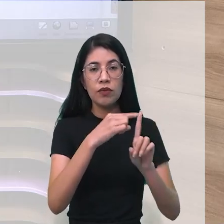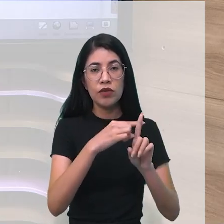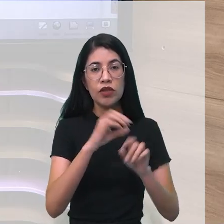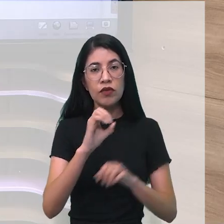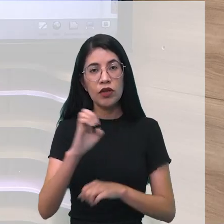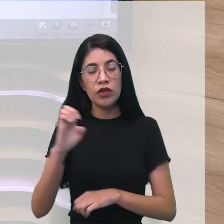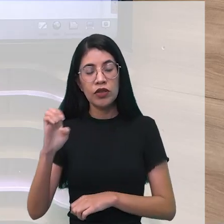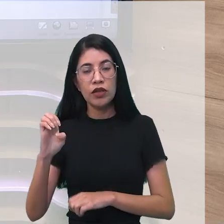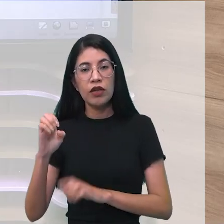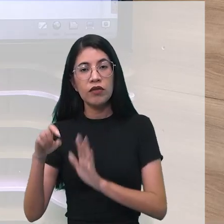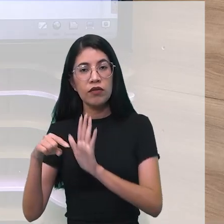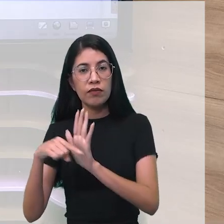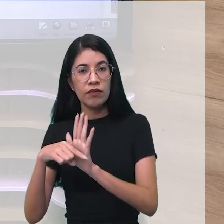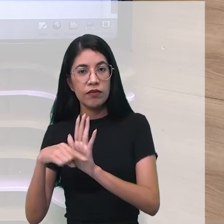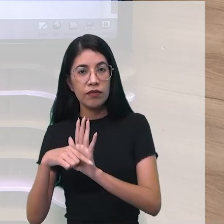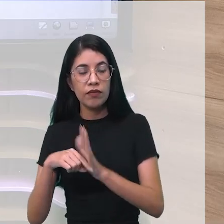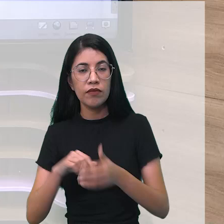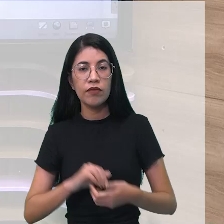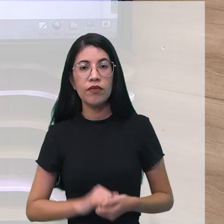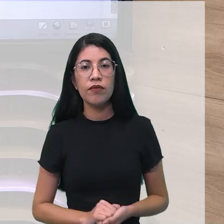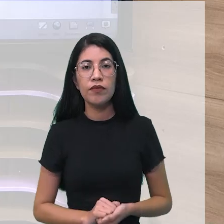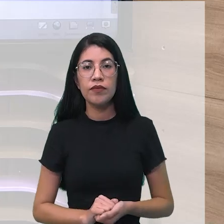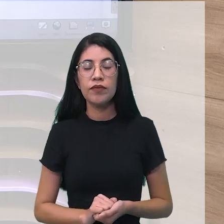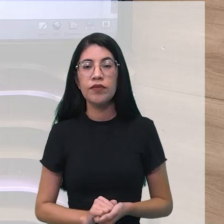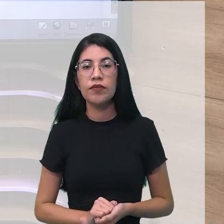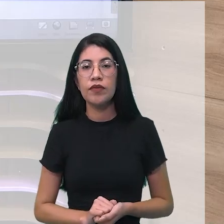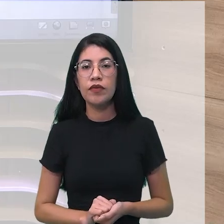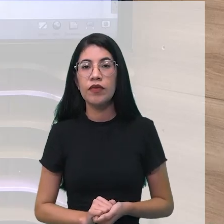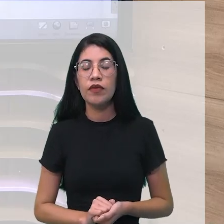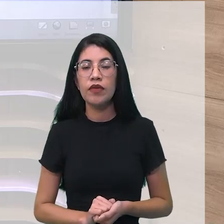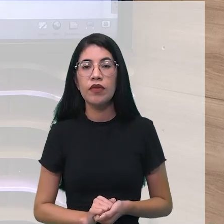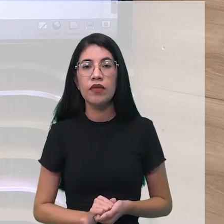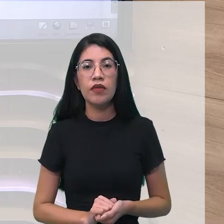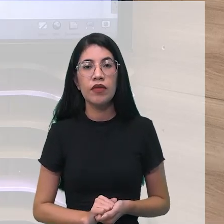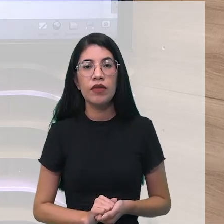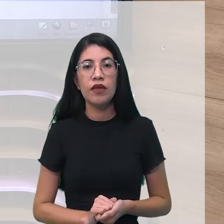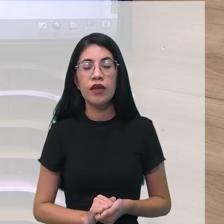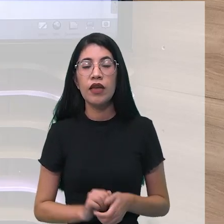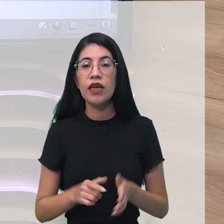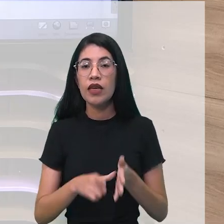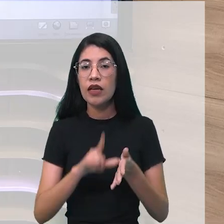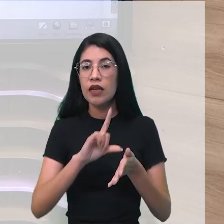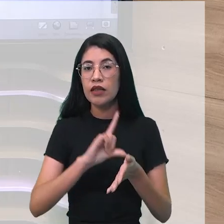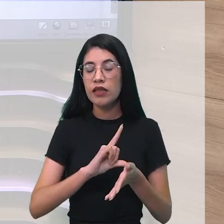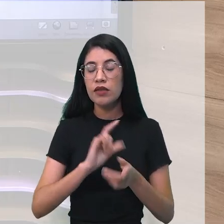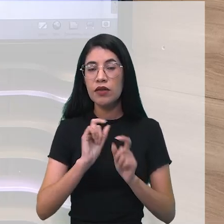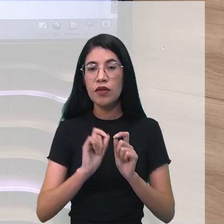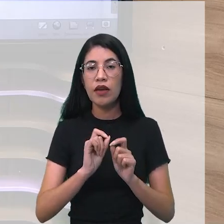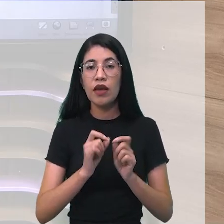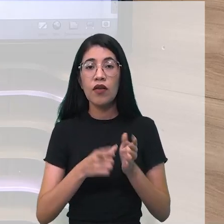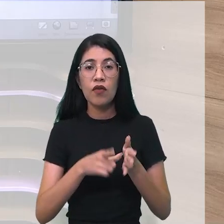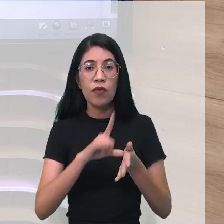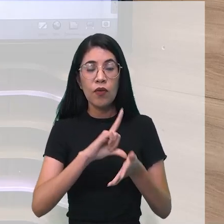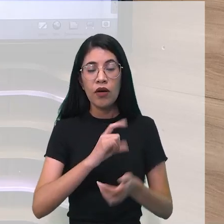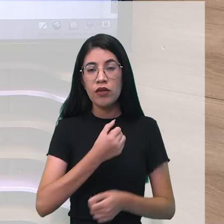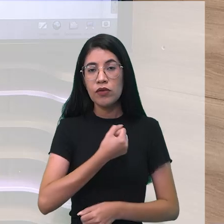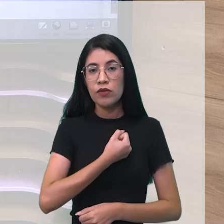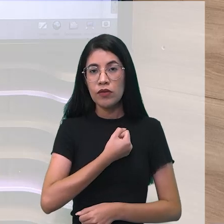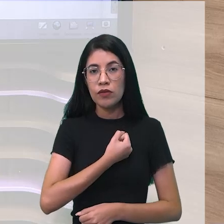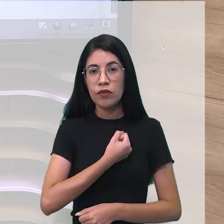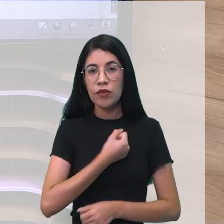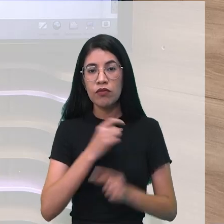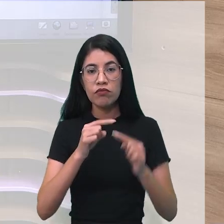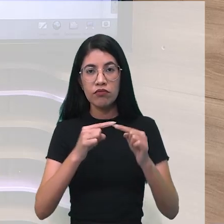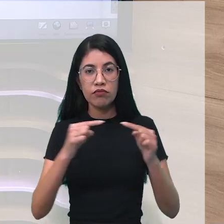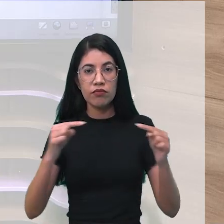sua esquerda os negativos, tá bom? Lembrando também que antecessor é o número que vem antes